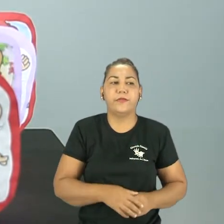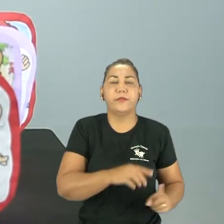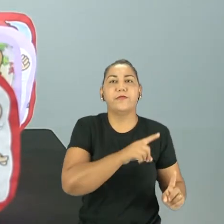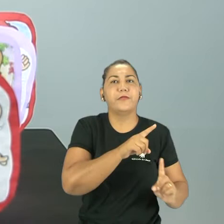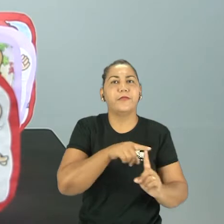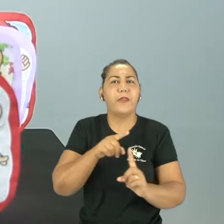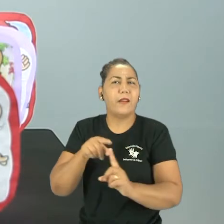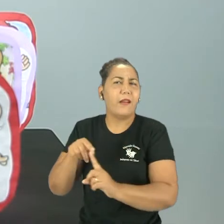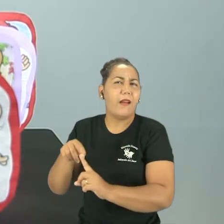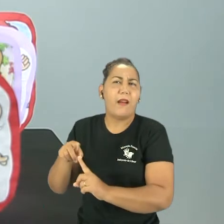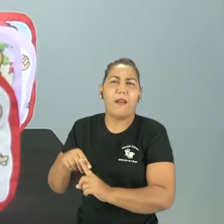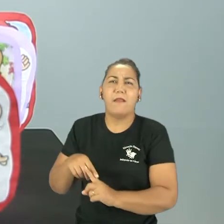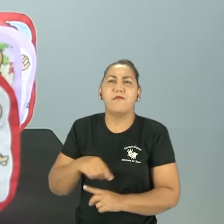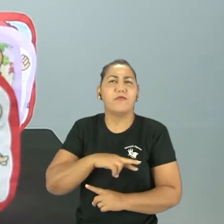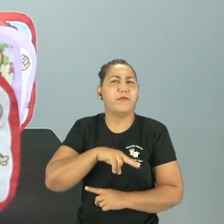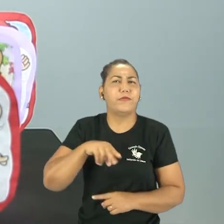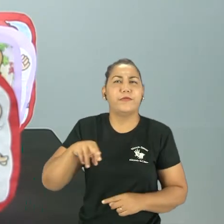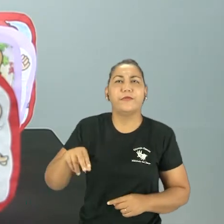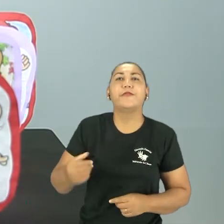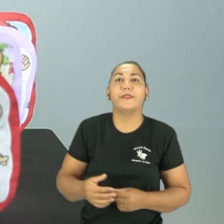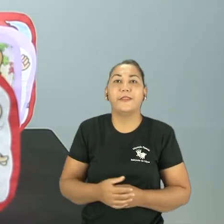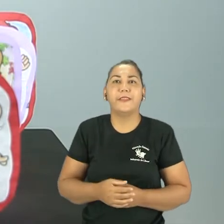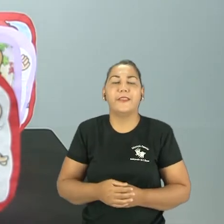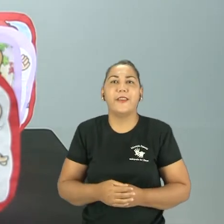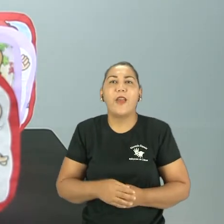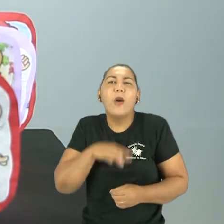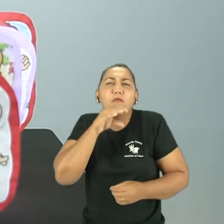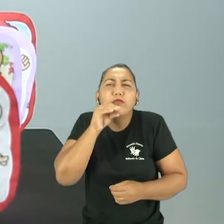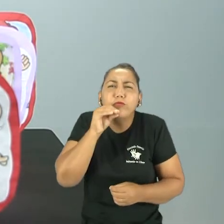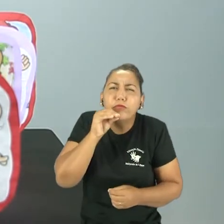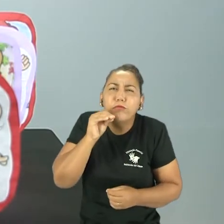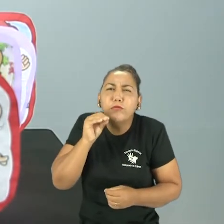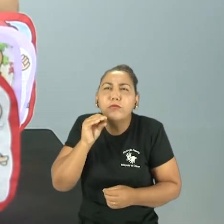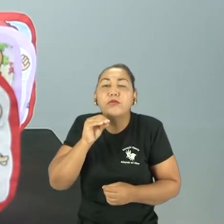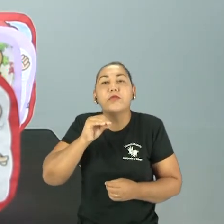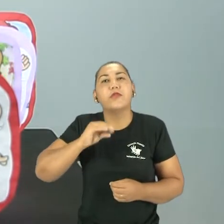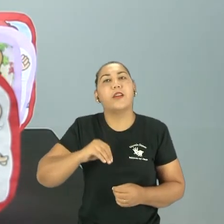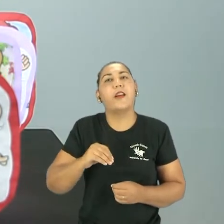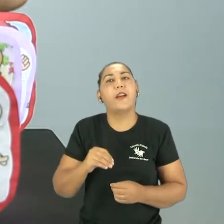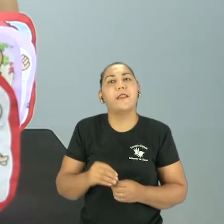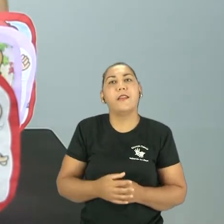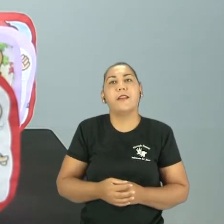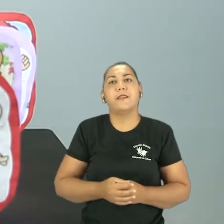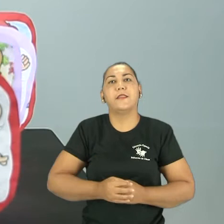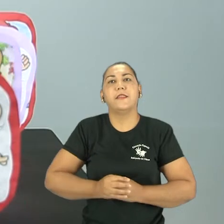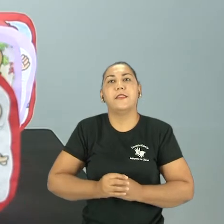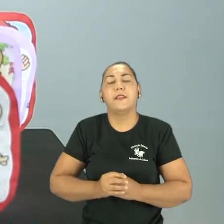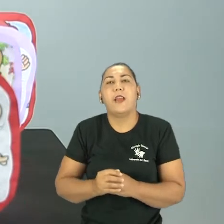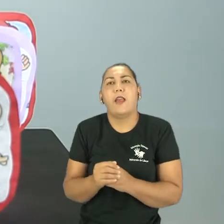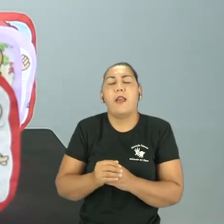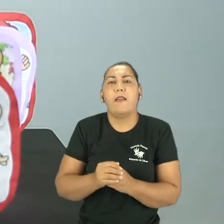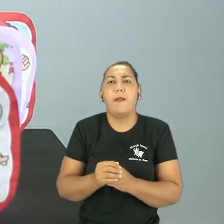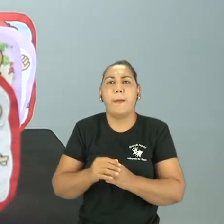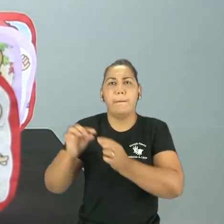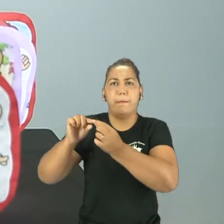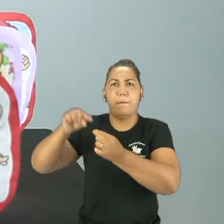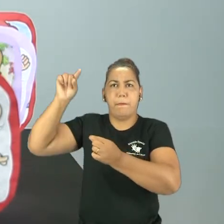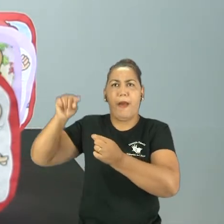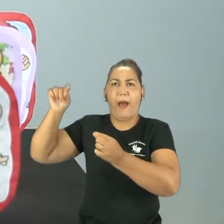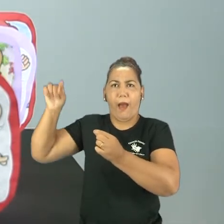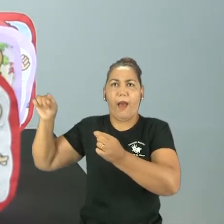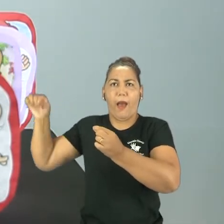Aquele pontilhadinho, que é quando eles estão cochichando. Aquele que é todo espetado, quando eles estão com